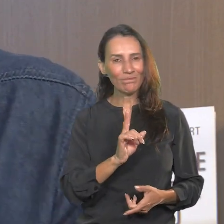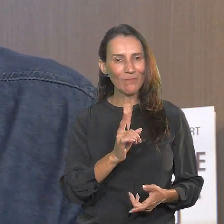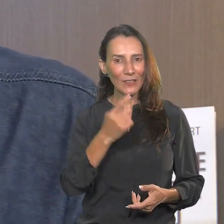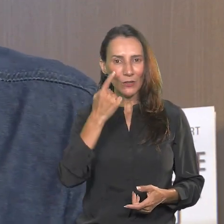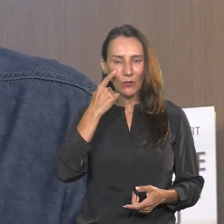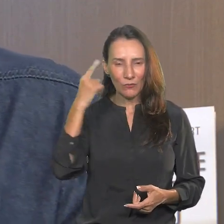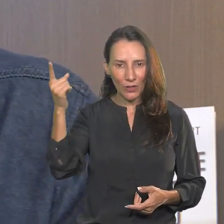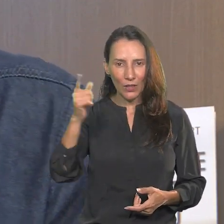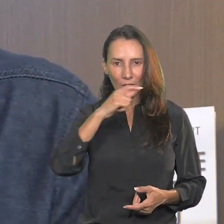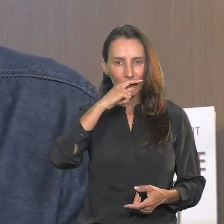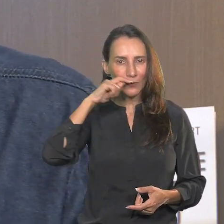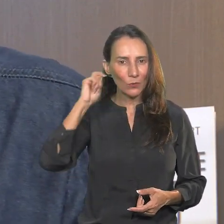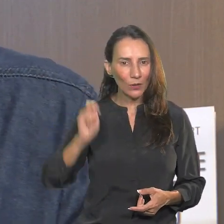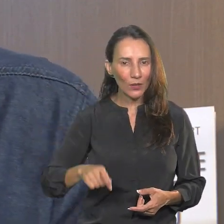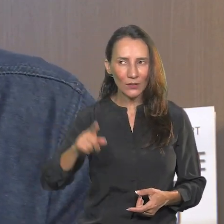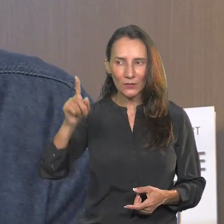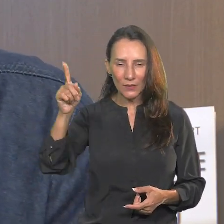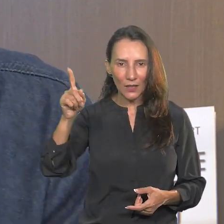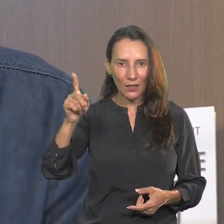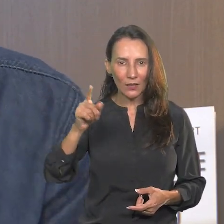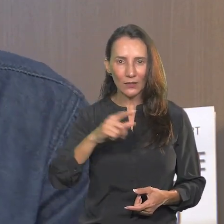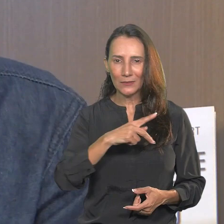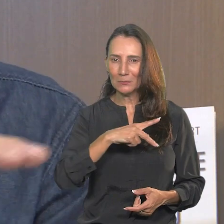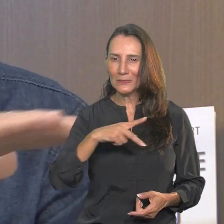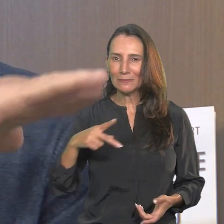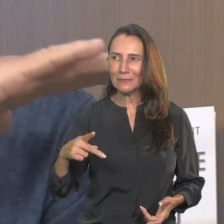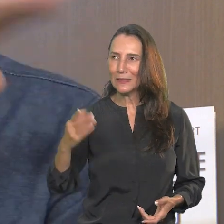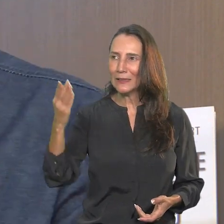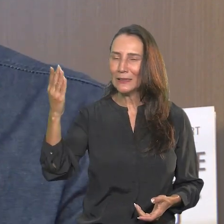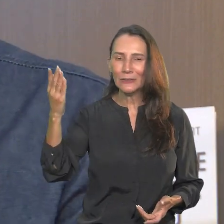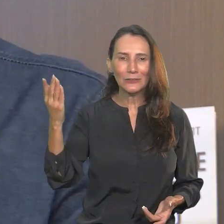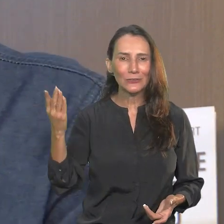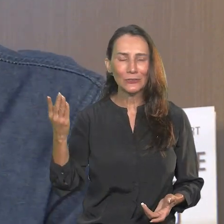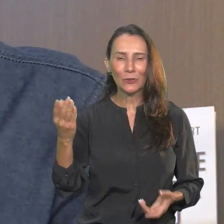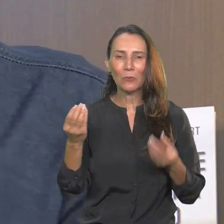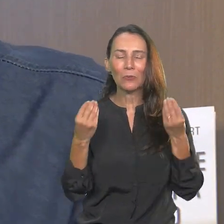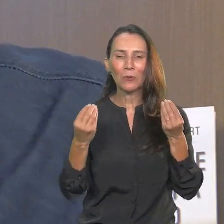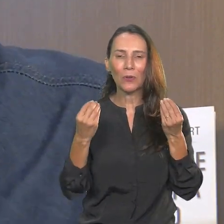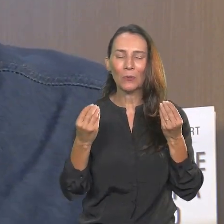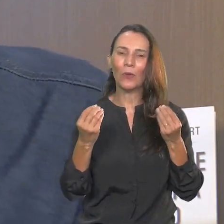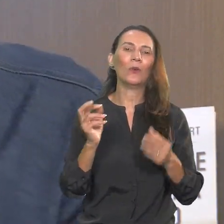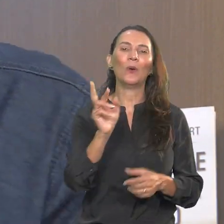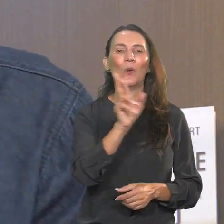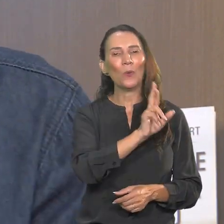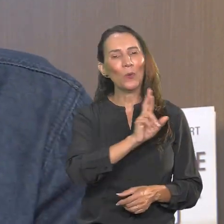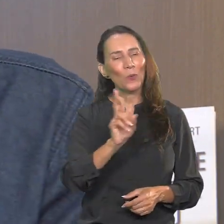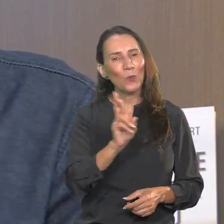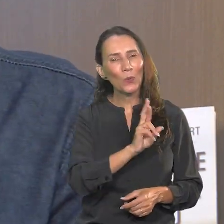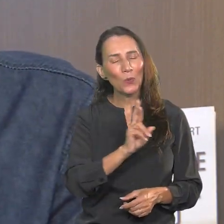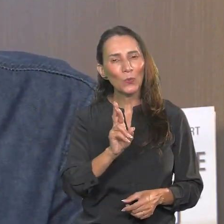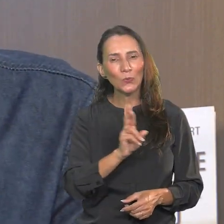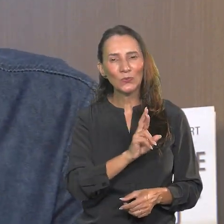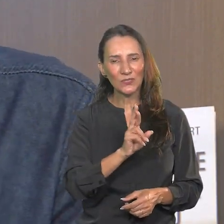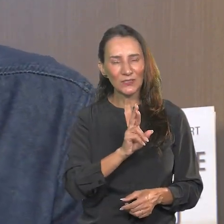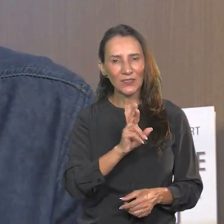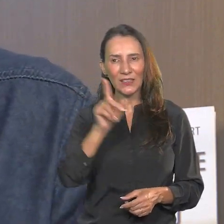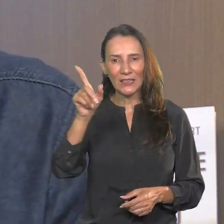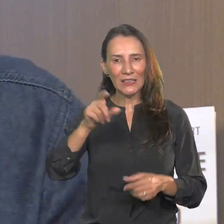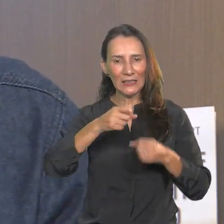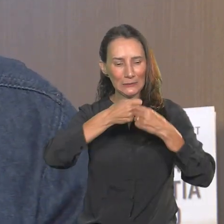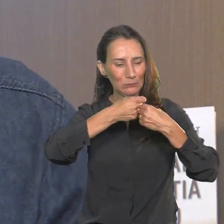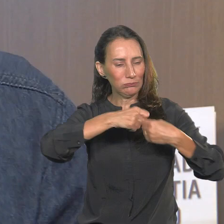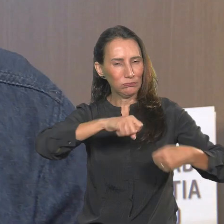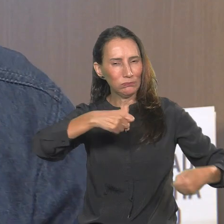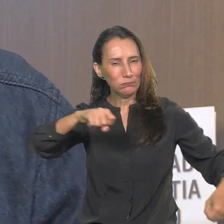na Ucrânia o Putin? Um homem que já a Rússia é um dos maiores territórios, um dos países